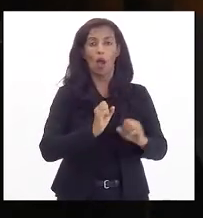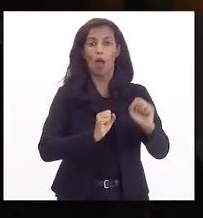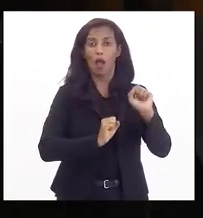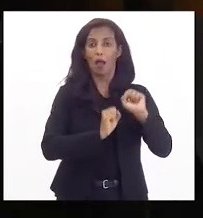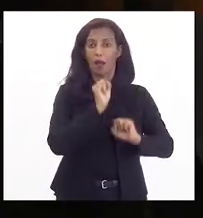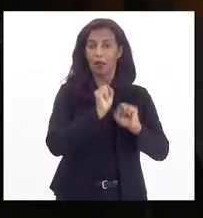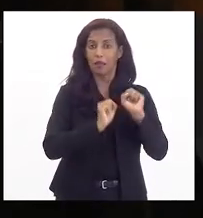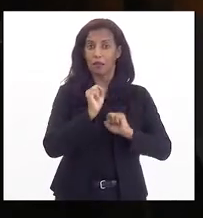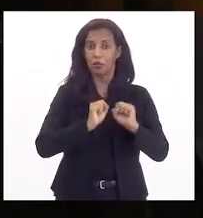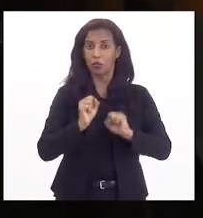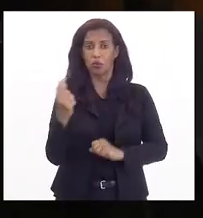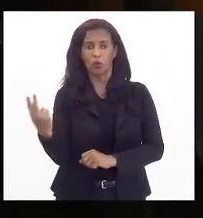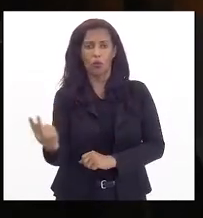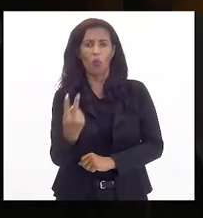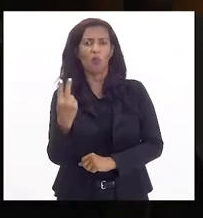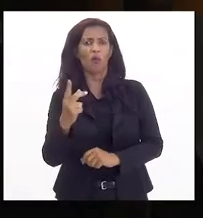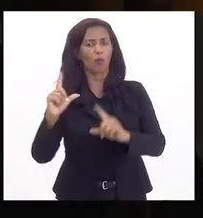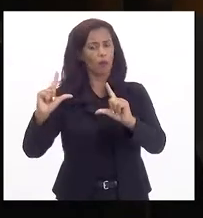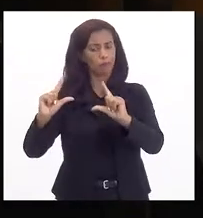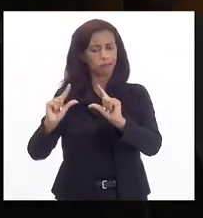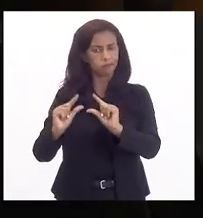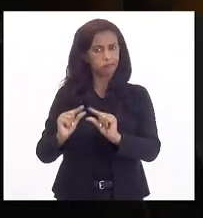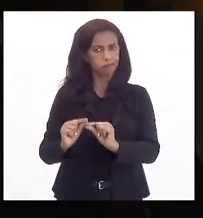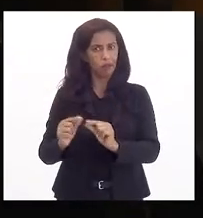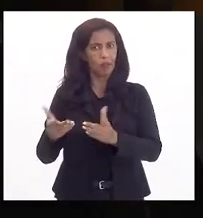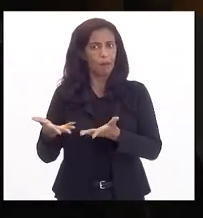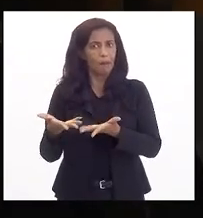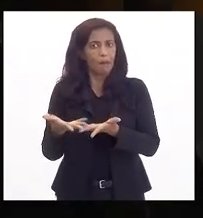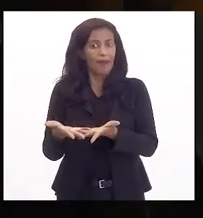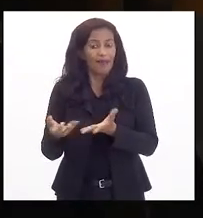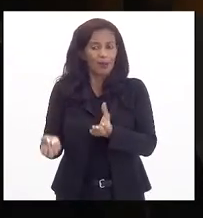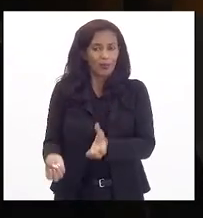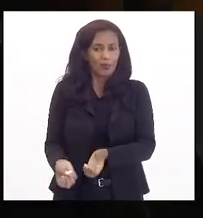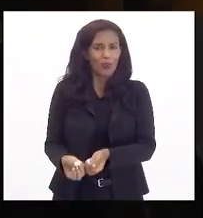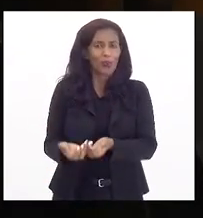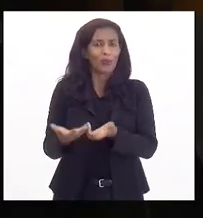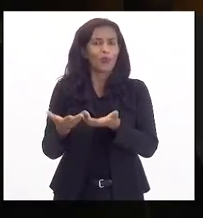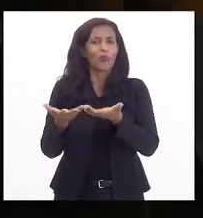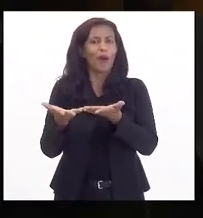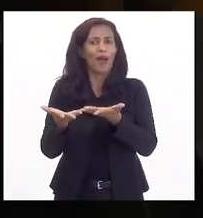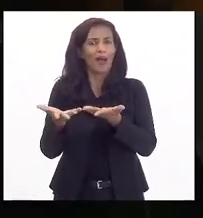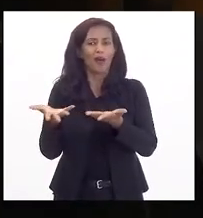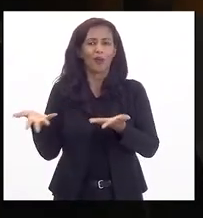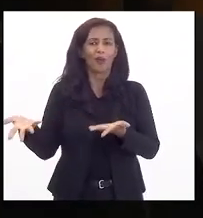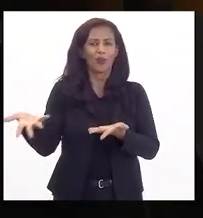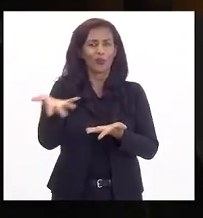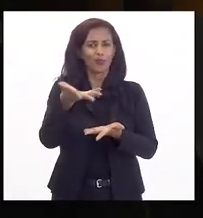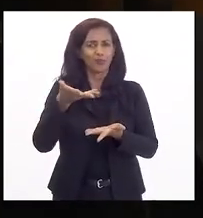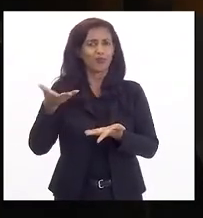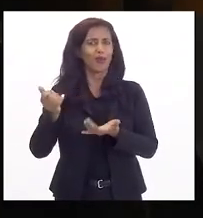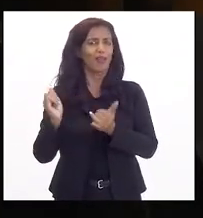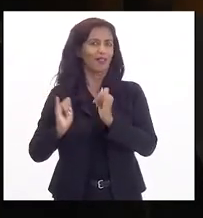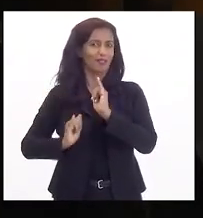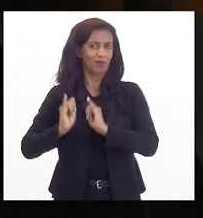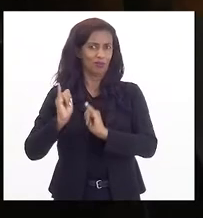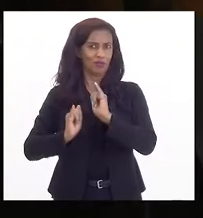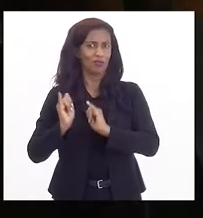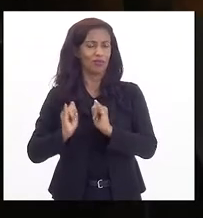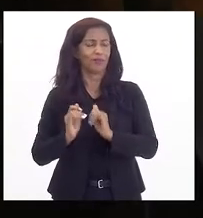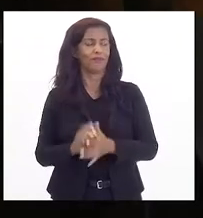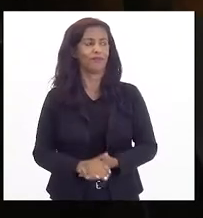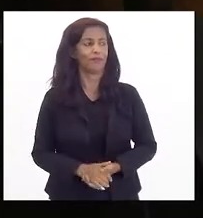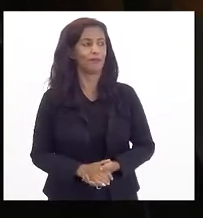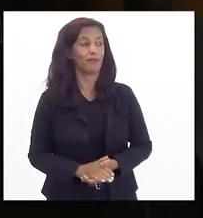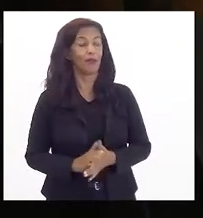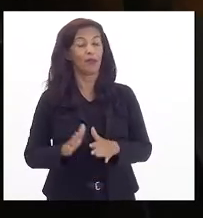mais acessível para ali florescer um parque industrial. Ora, mas